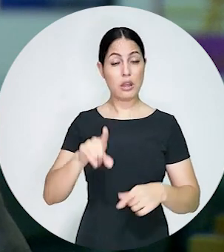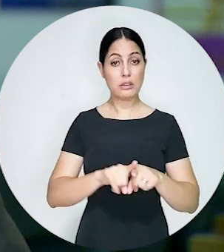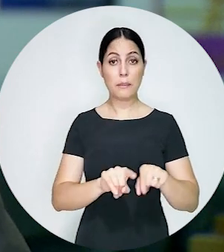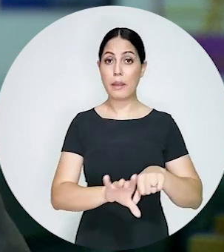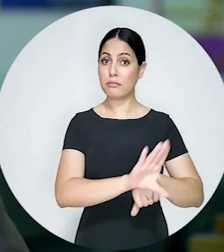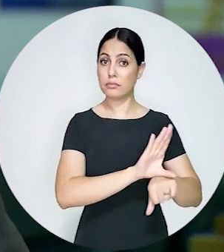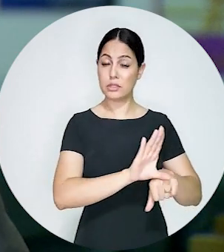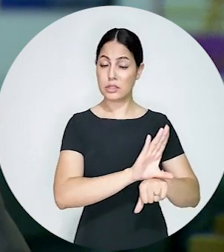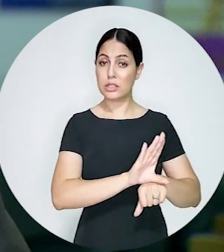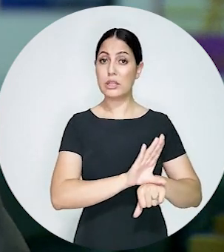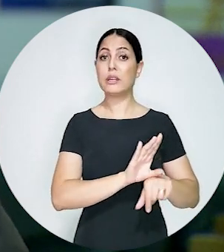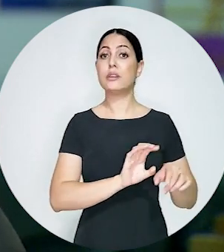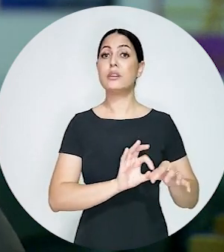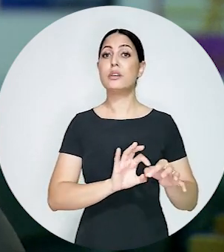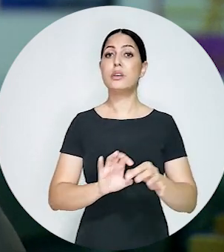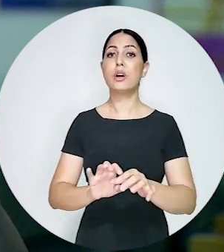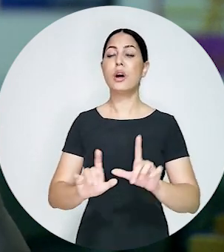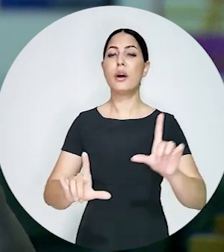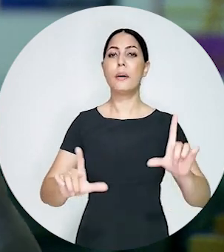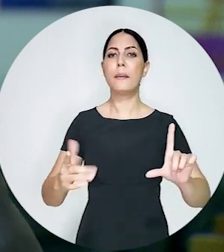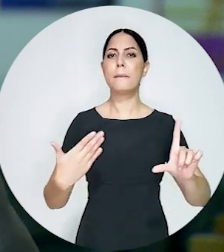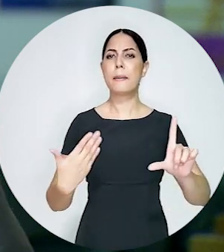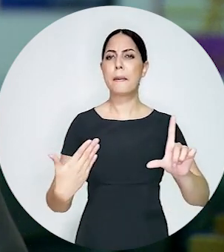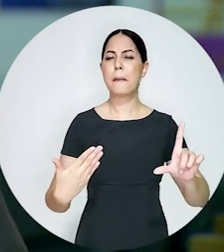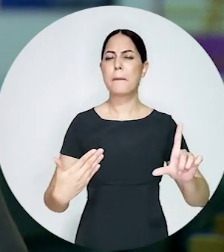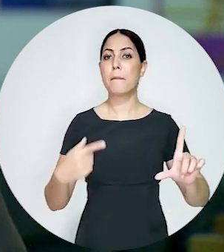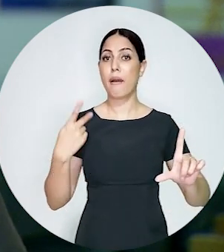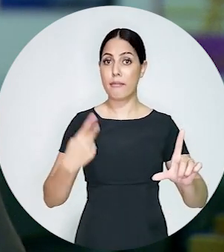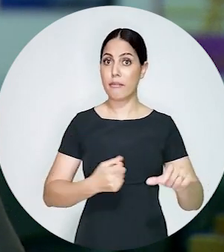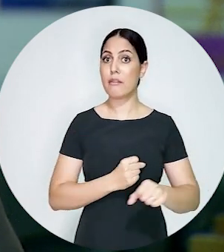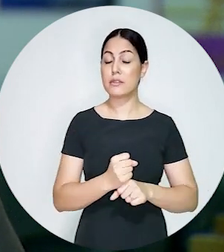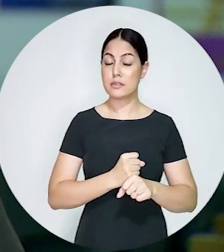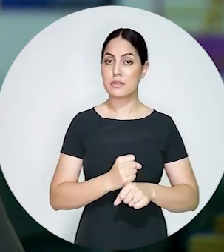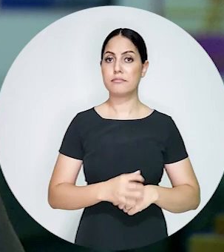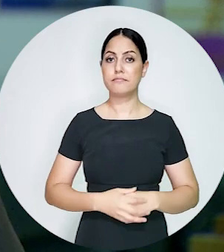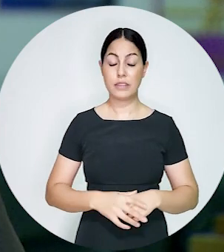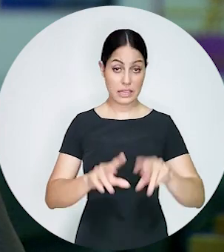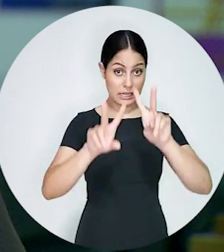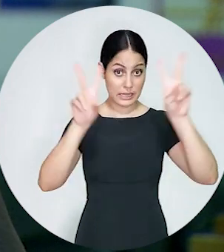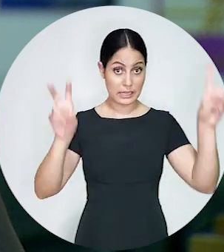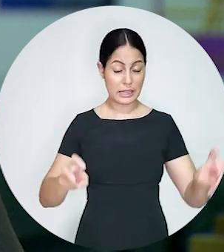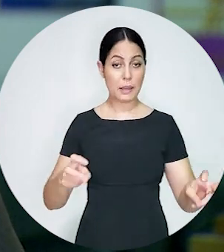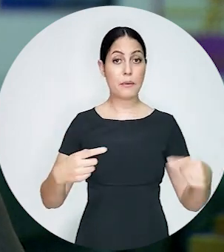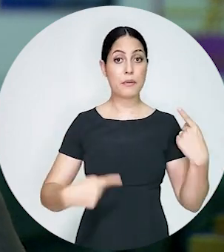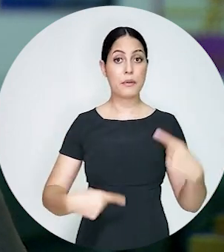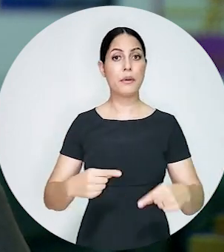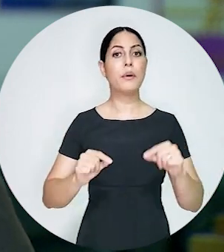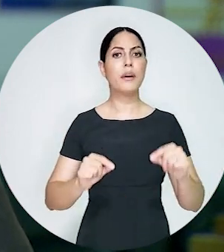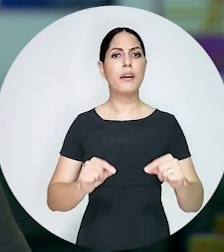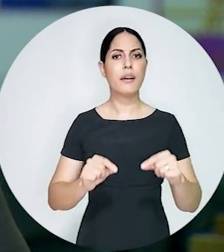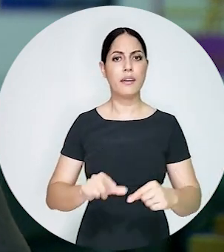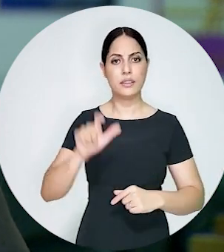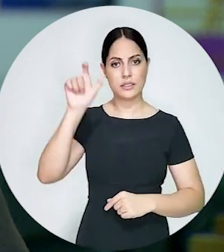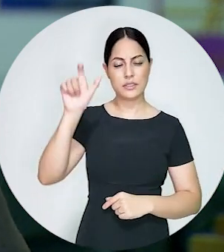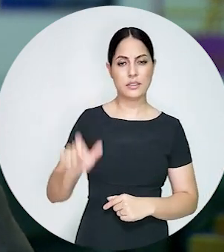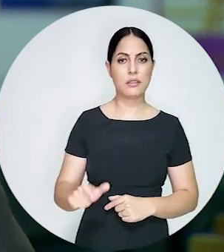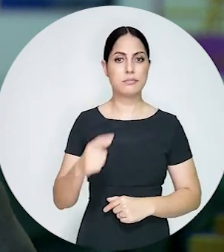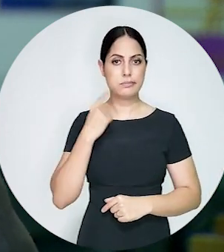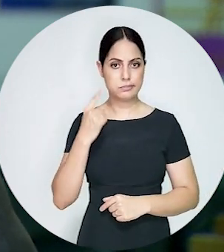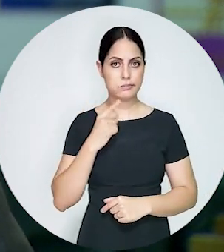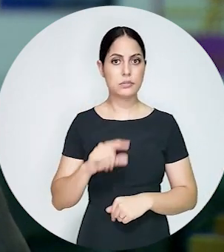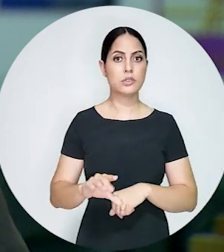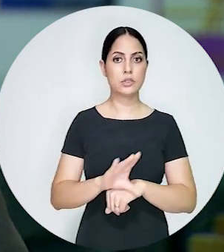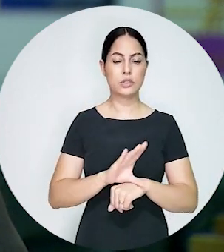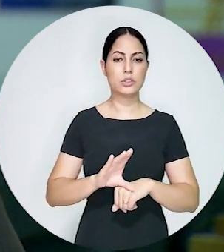Forças Armadas e as ameaças à democracia também foram destaques na programação do Papo em Ordem este ano. Assunto que,